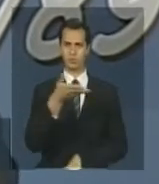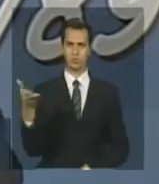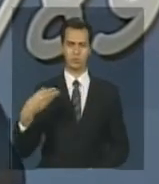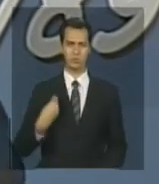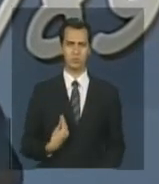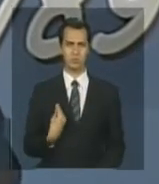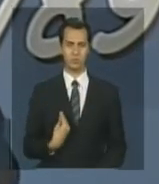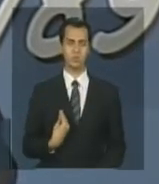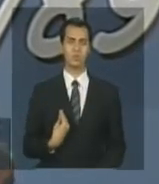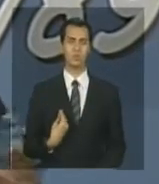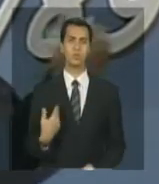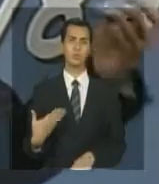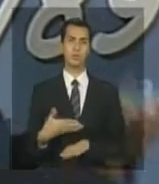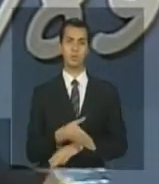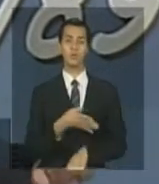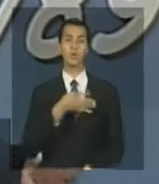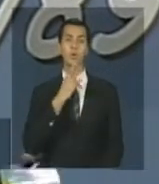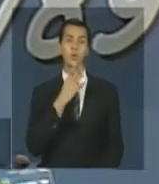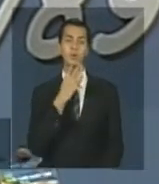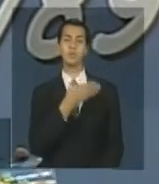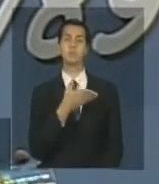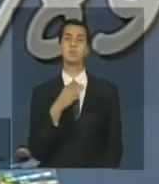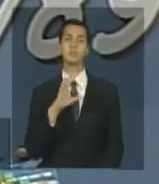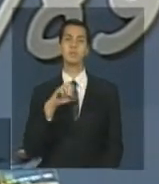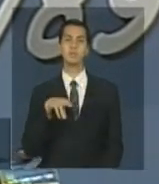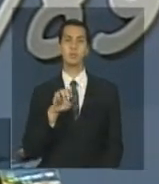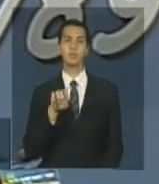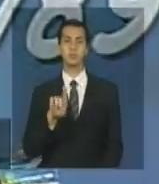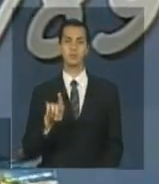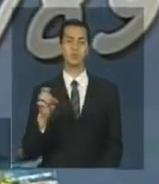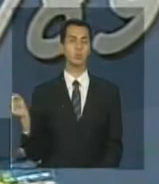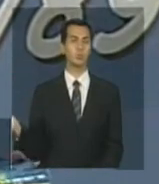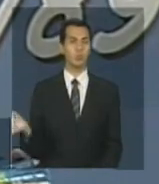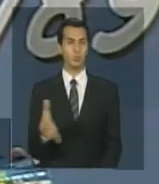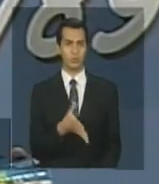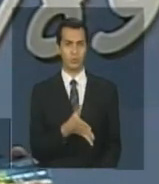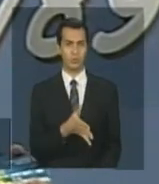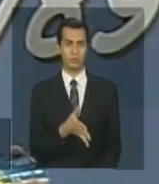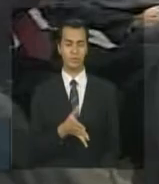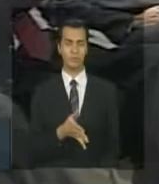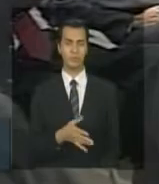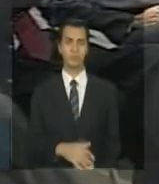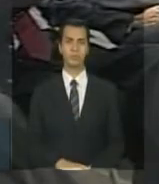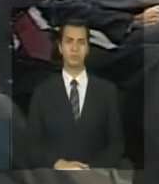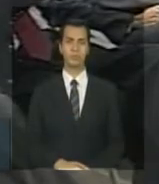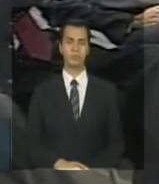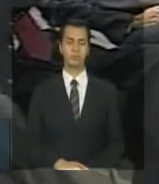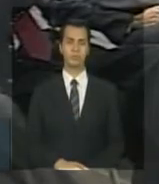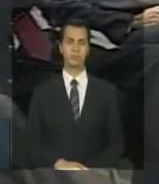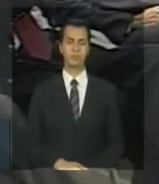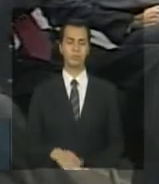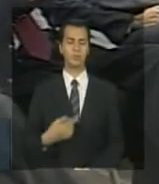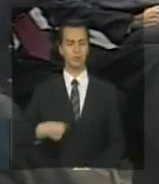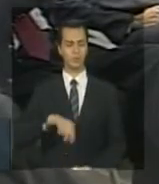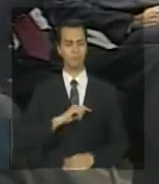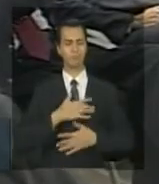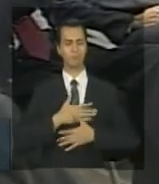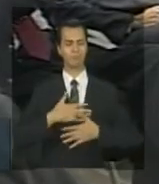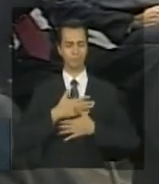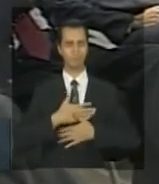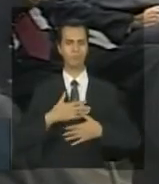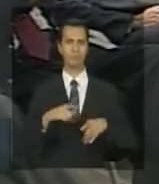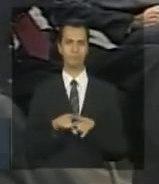para conhecer o novo cenário Oi e a gente fala isso também com muita